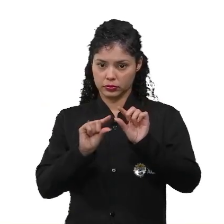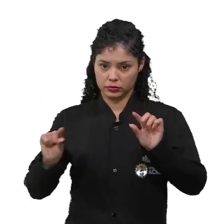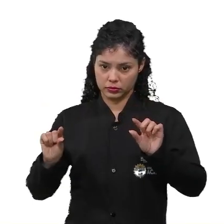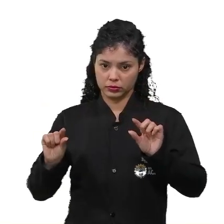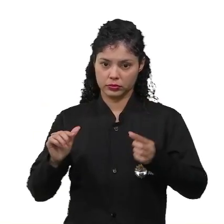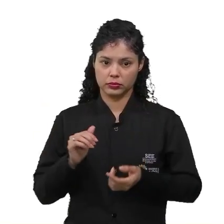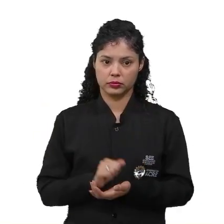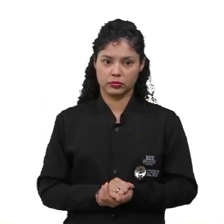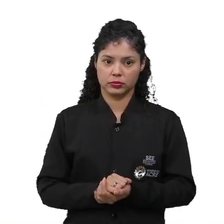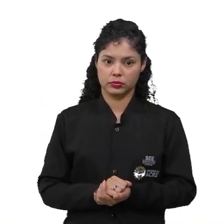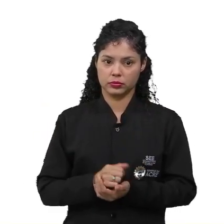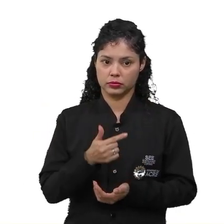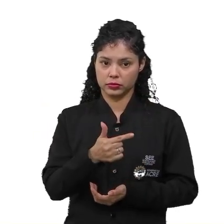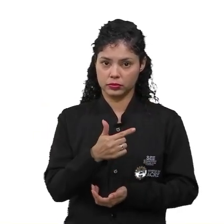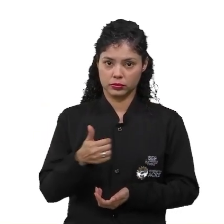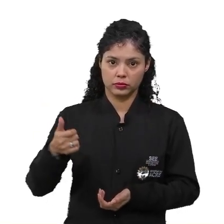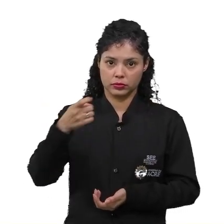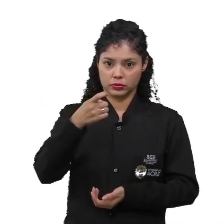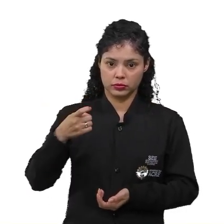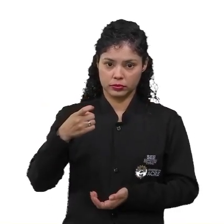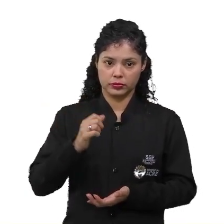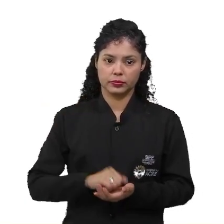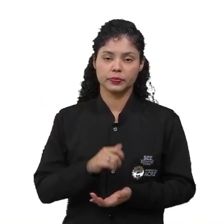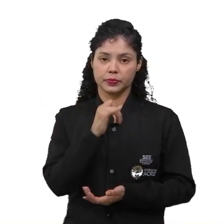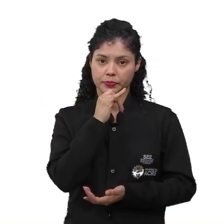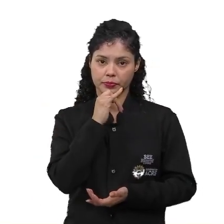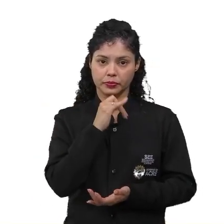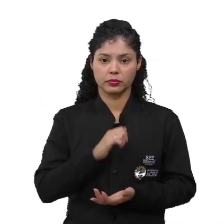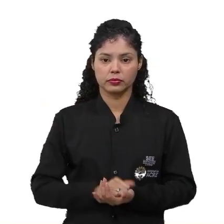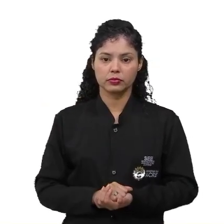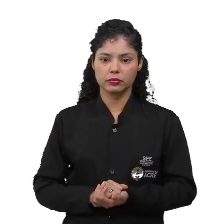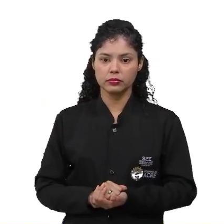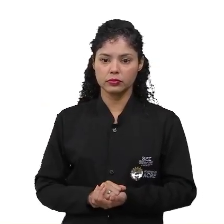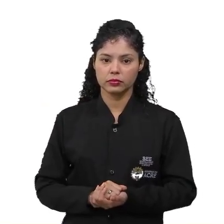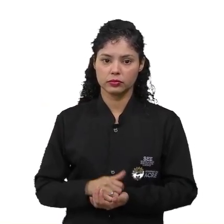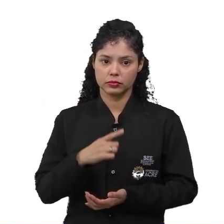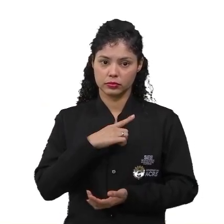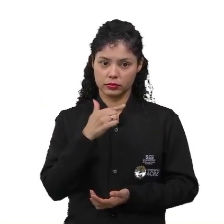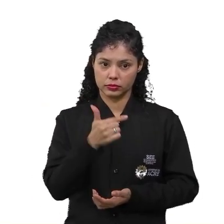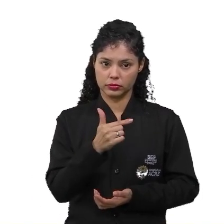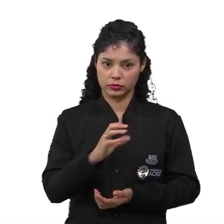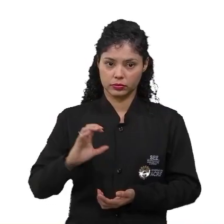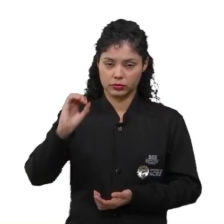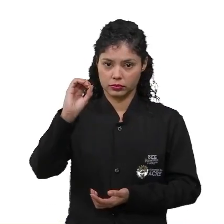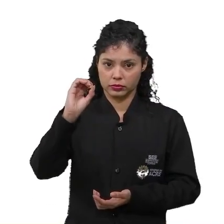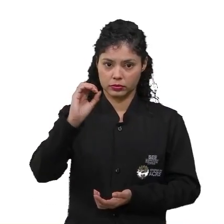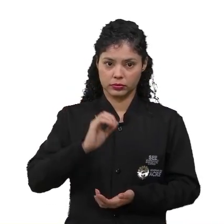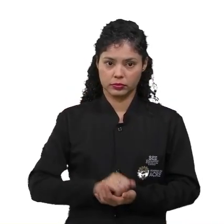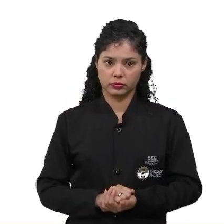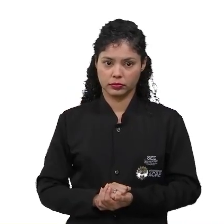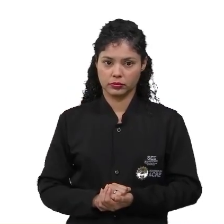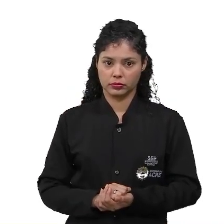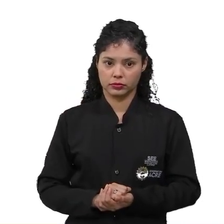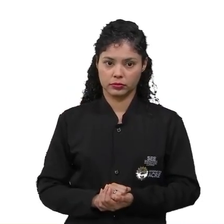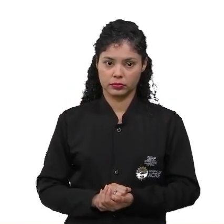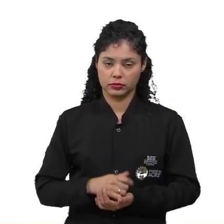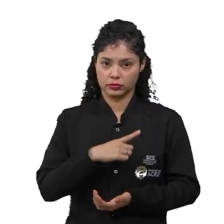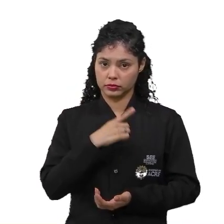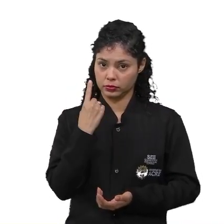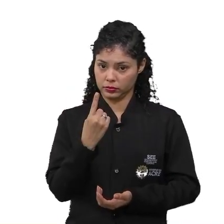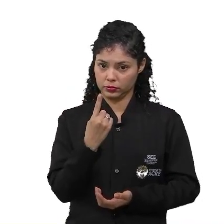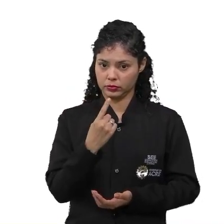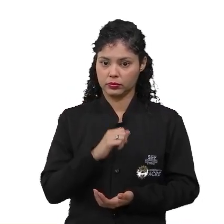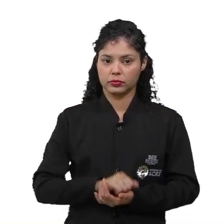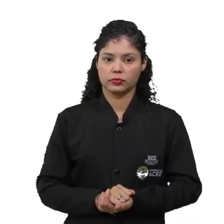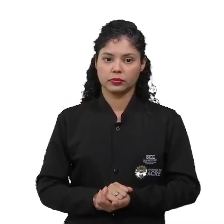da potência de base 2. Por exemplo, eleve 2 a 0 e obtenha 1.